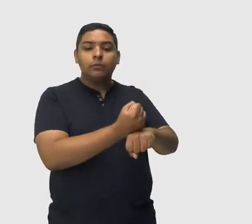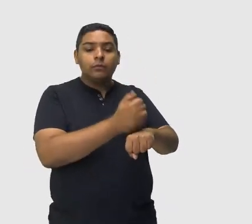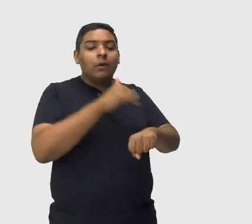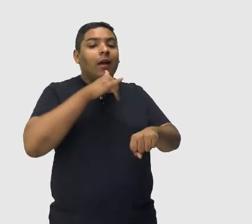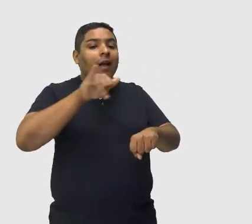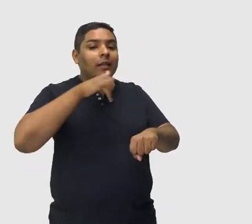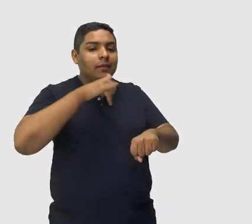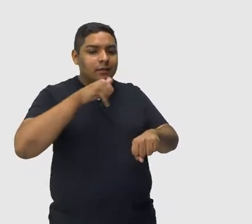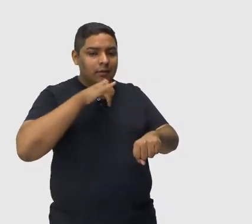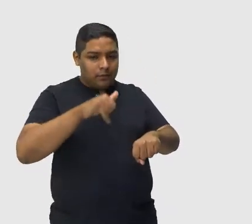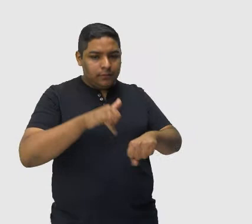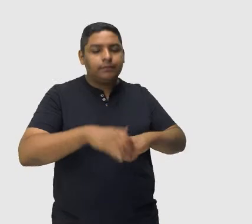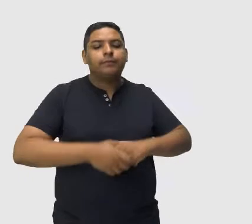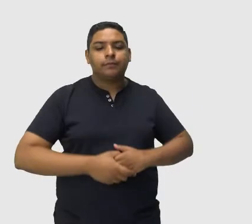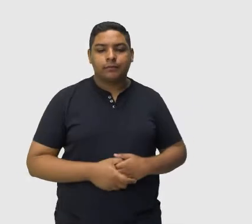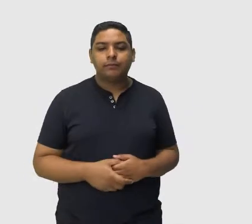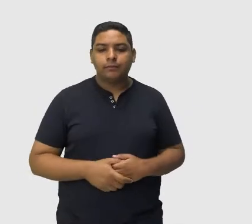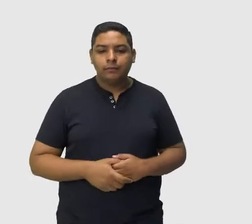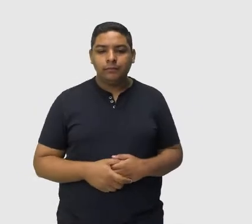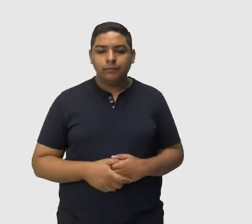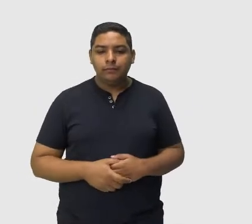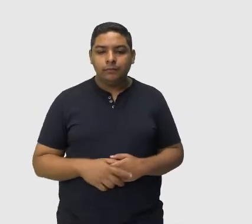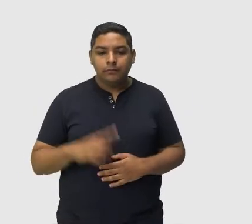eu vou colocar aqui, olha, armazenar.